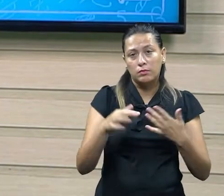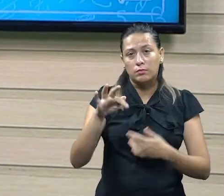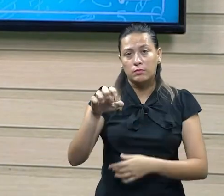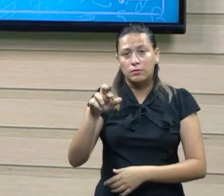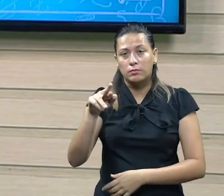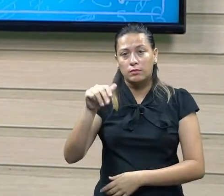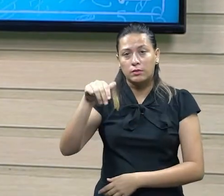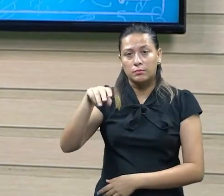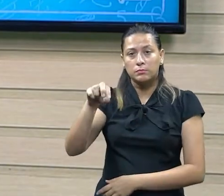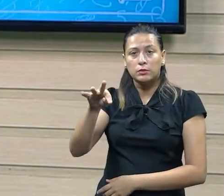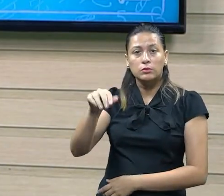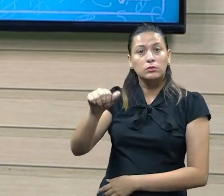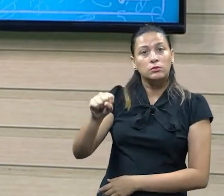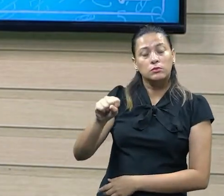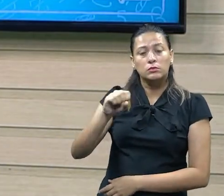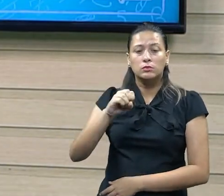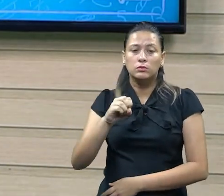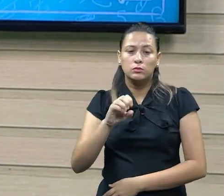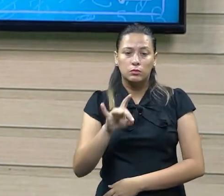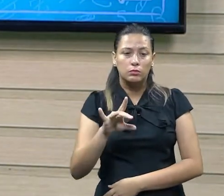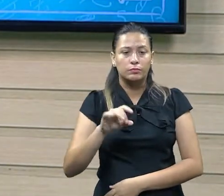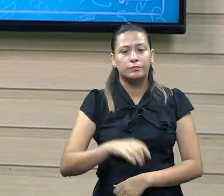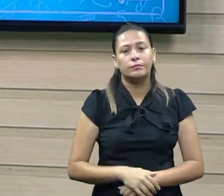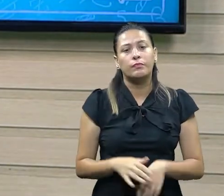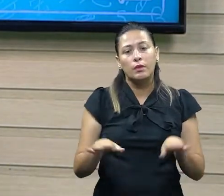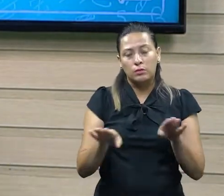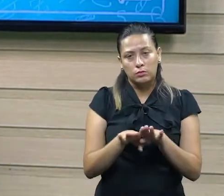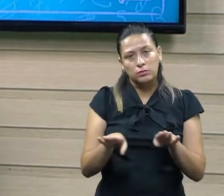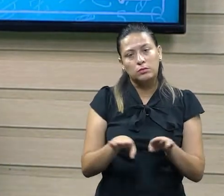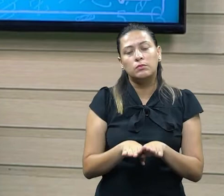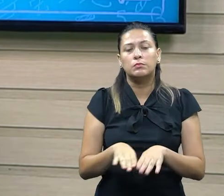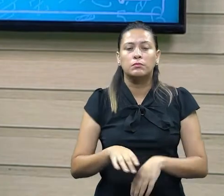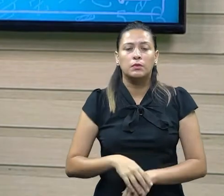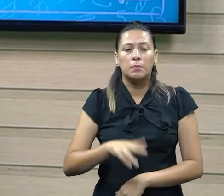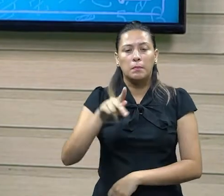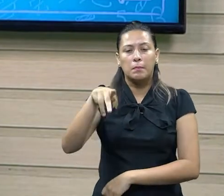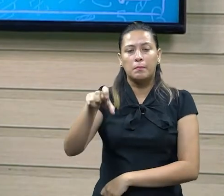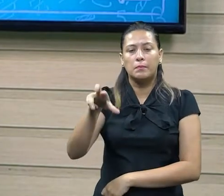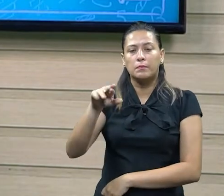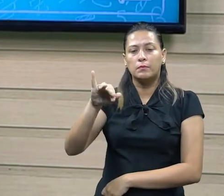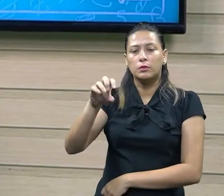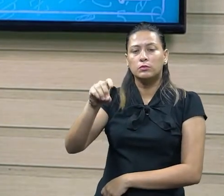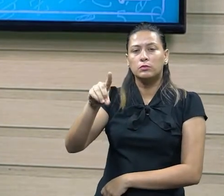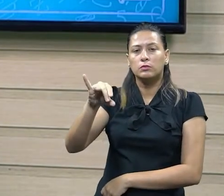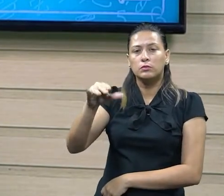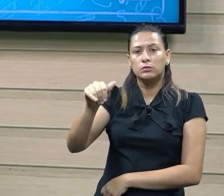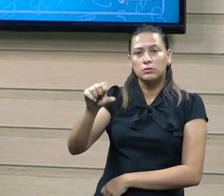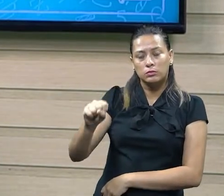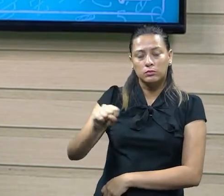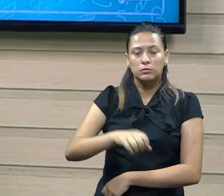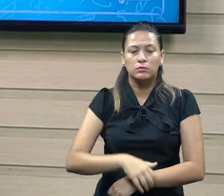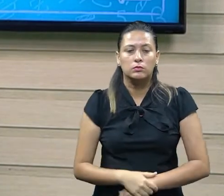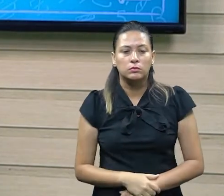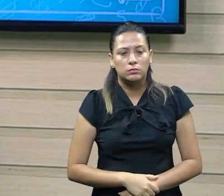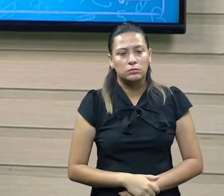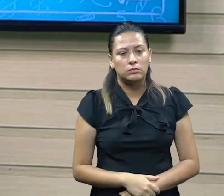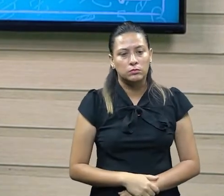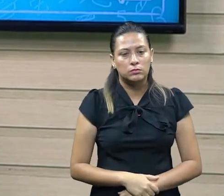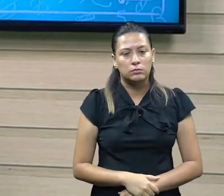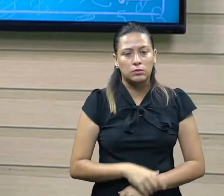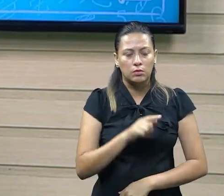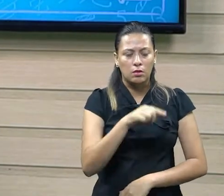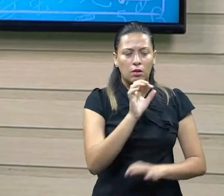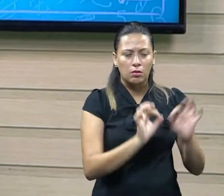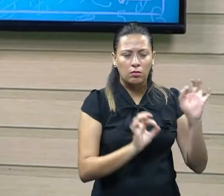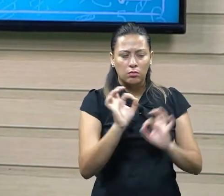certo? Pode ser também periódicas, quando você tem, tá, como o nome sugere, um período, e